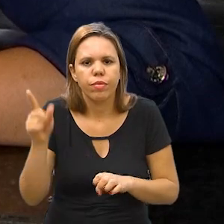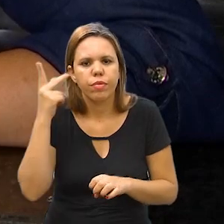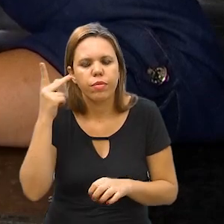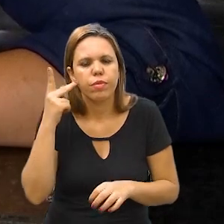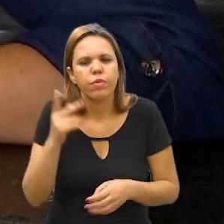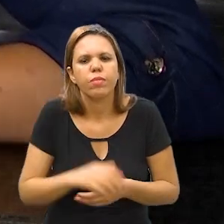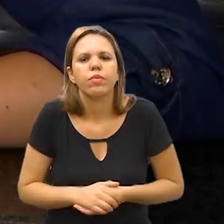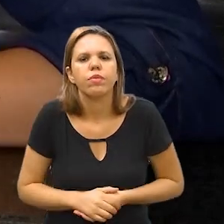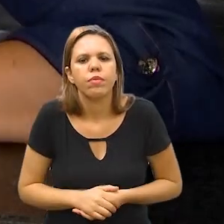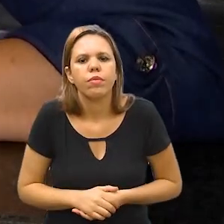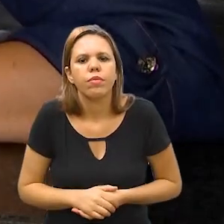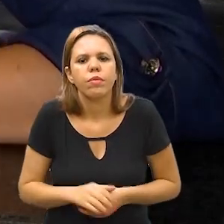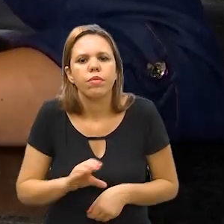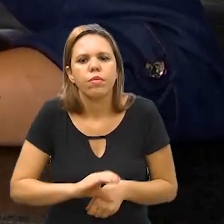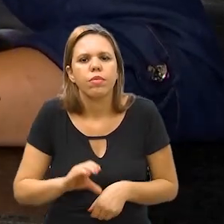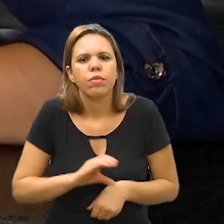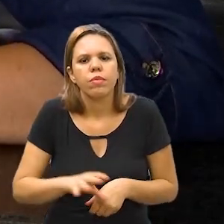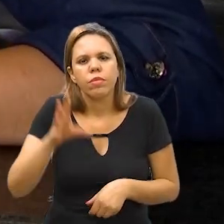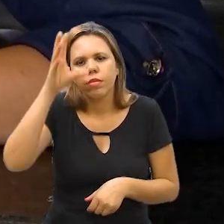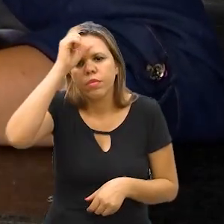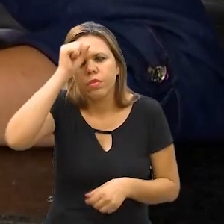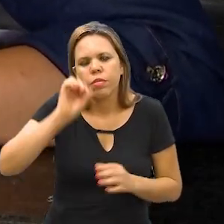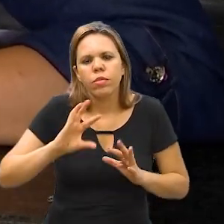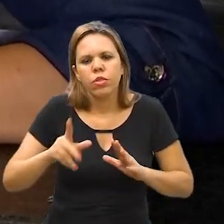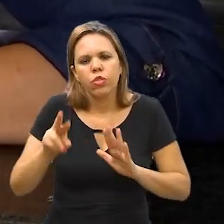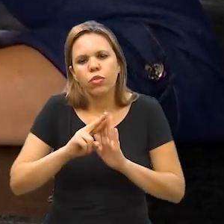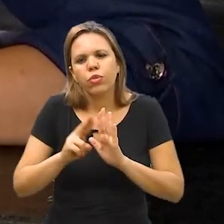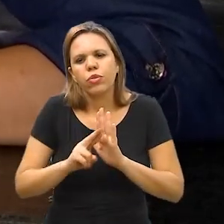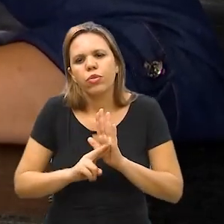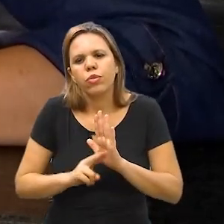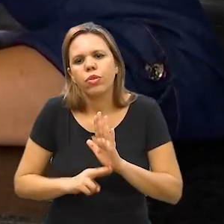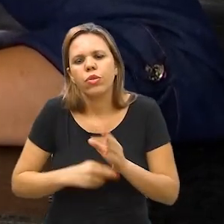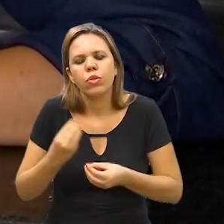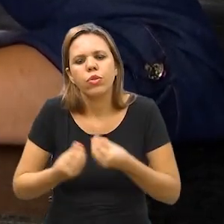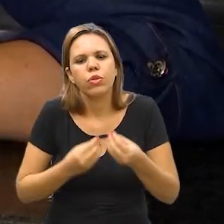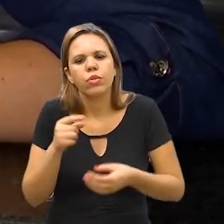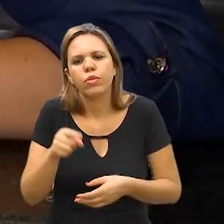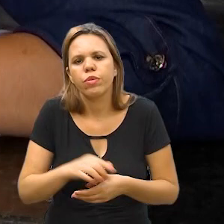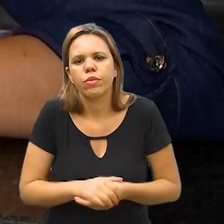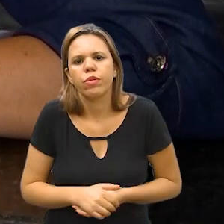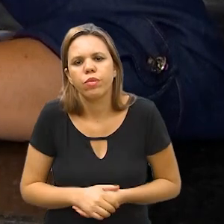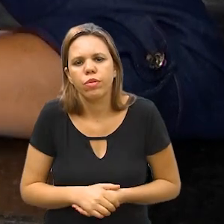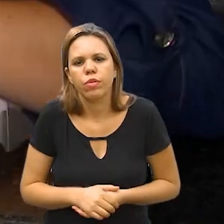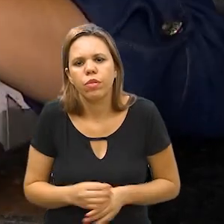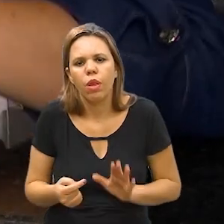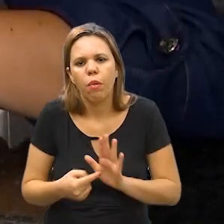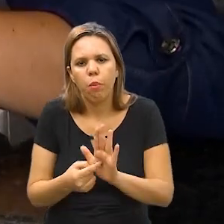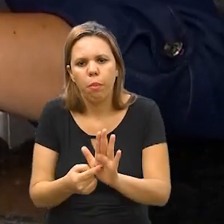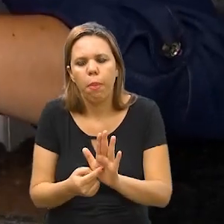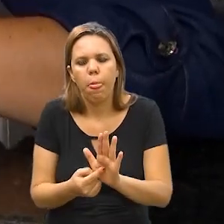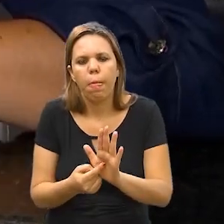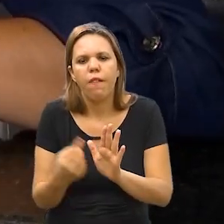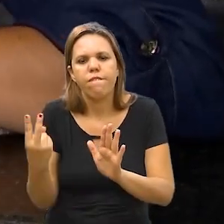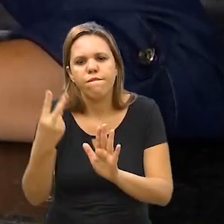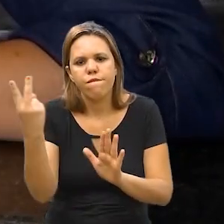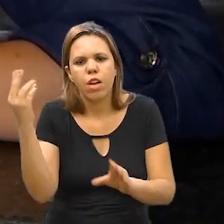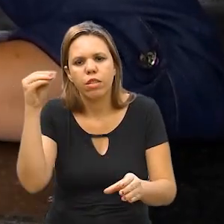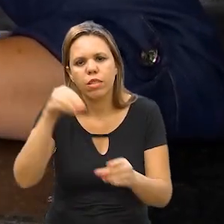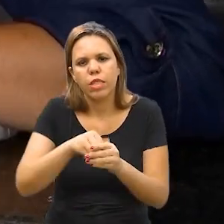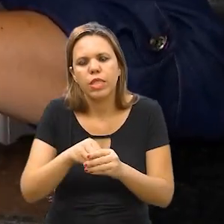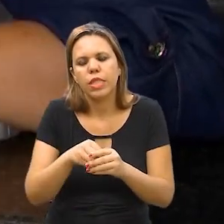Paulo. E nesse curso eu aprendi todas as normas, como você coloca o preço desde a embalagem,